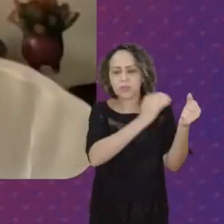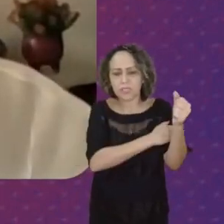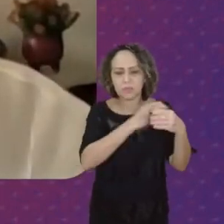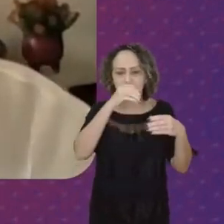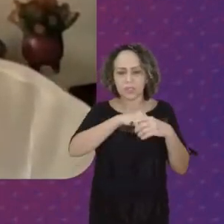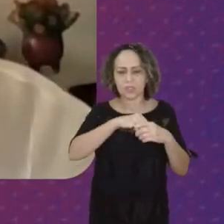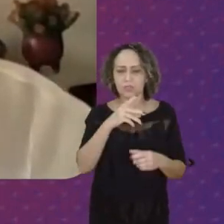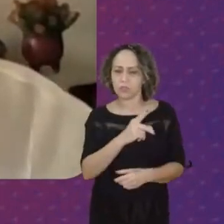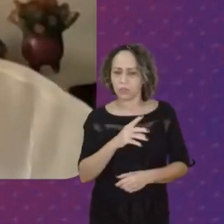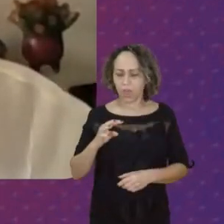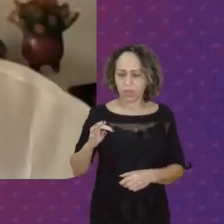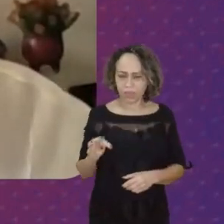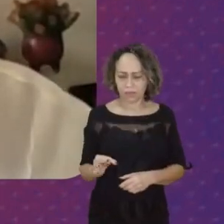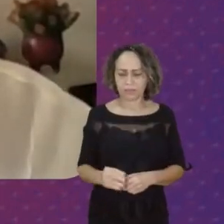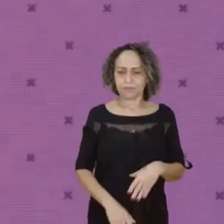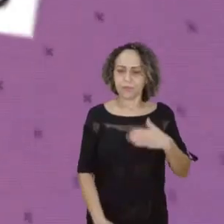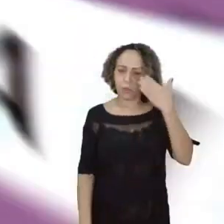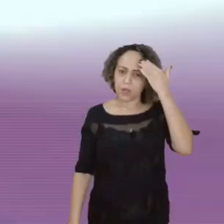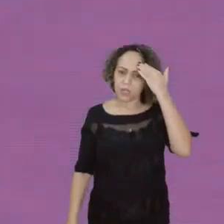Obrigada.